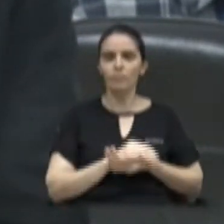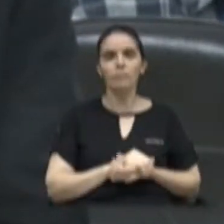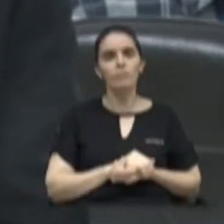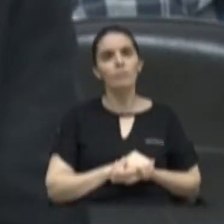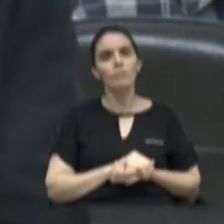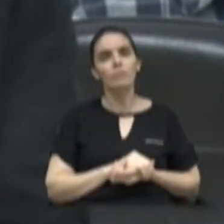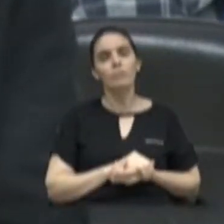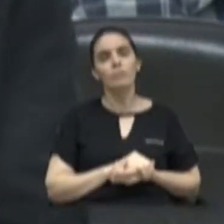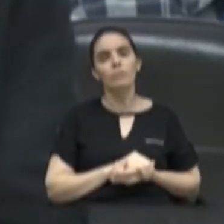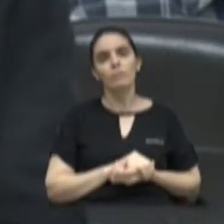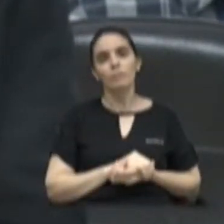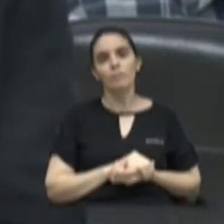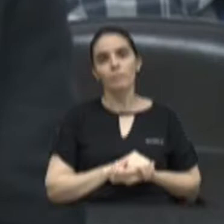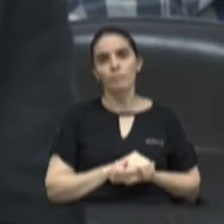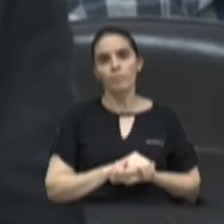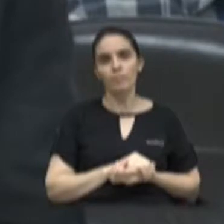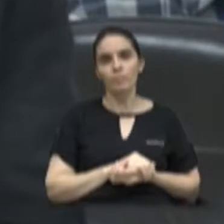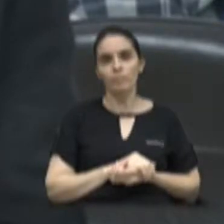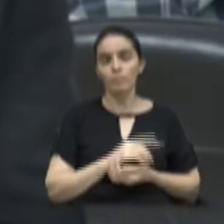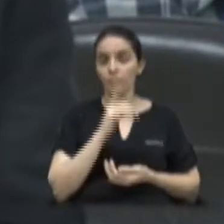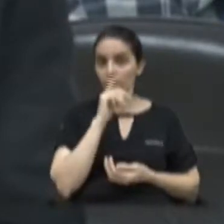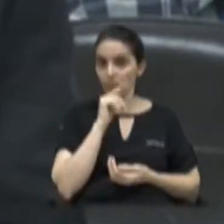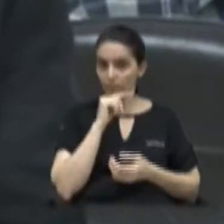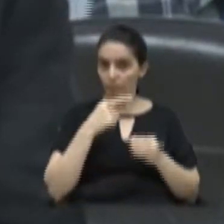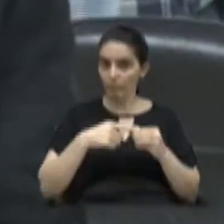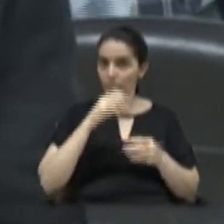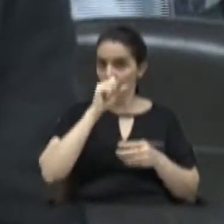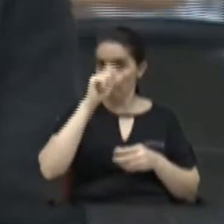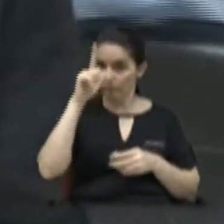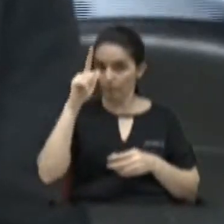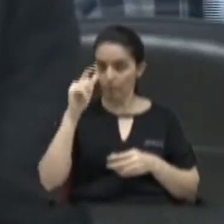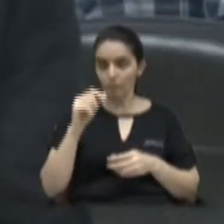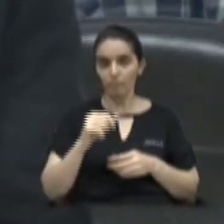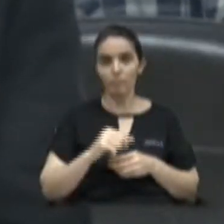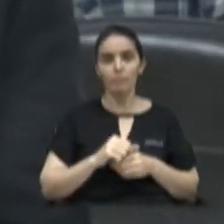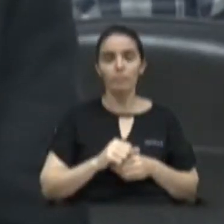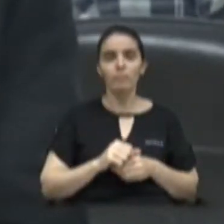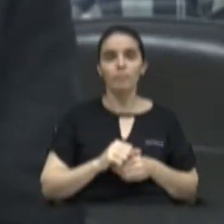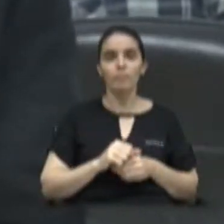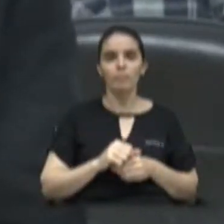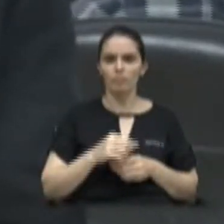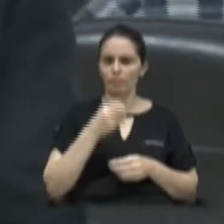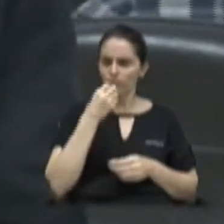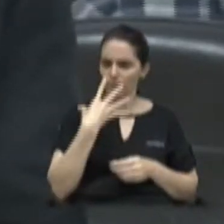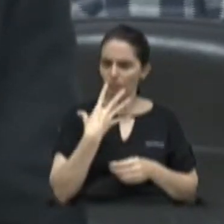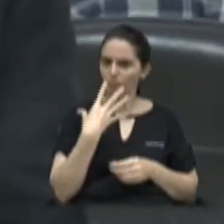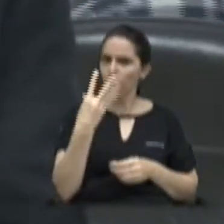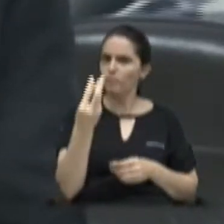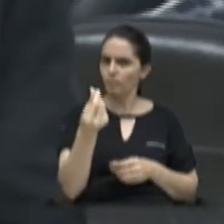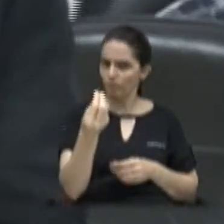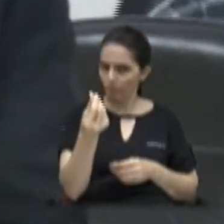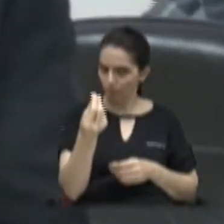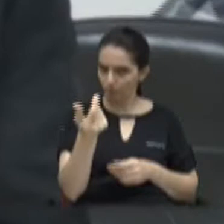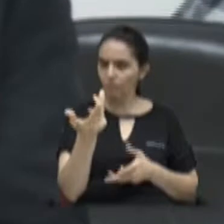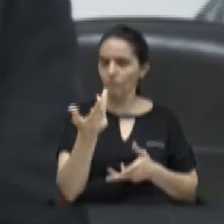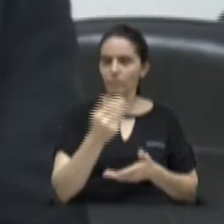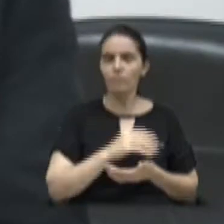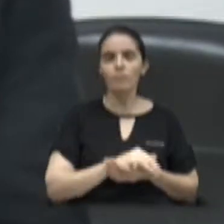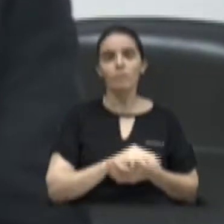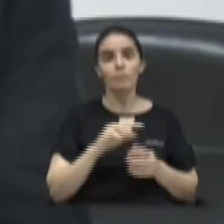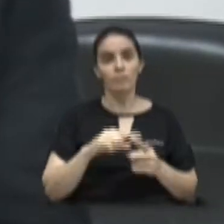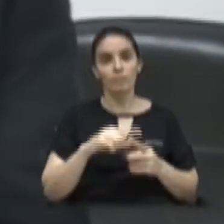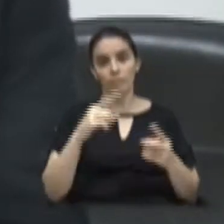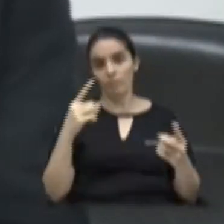né? É, a nossa água é uma das melhores águas, a qualidade, né?